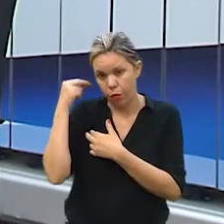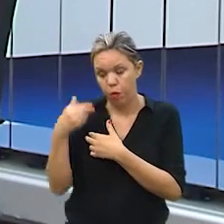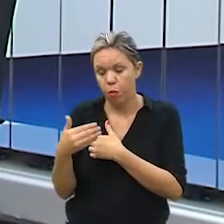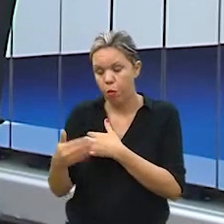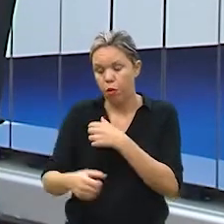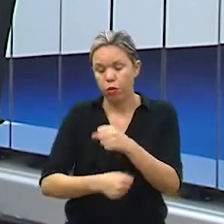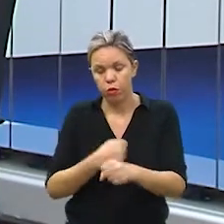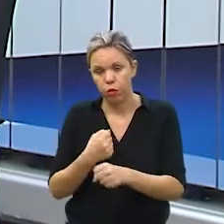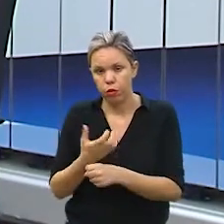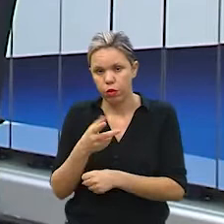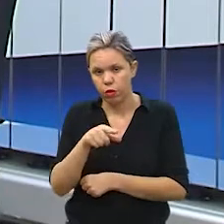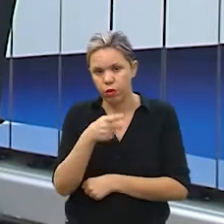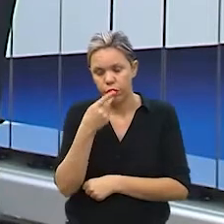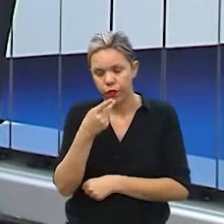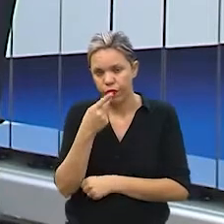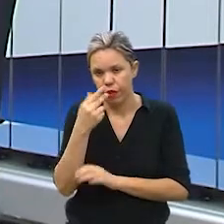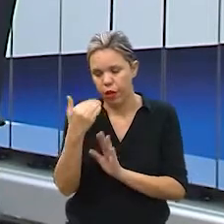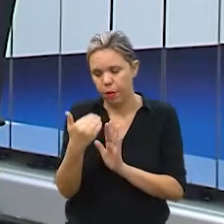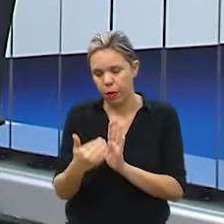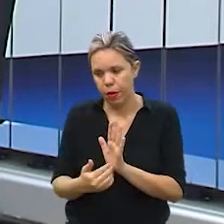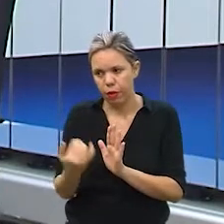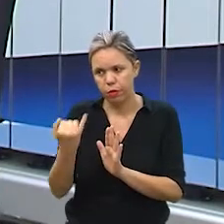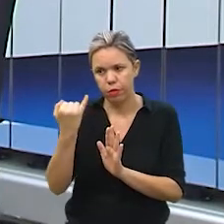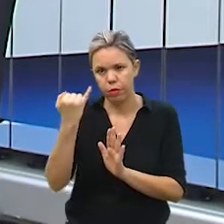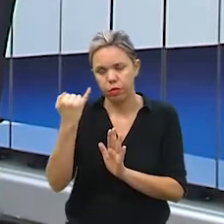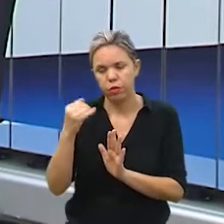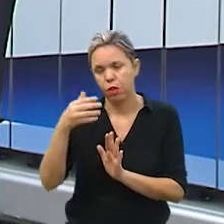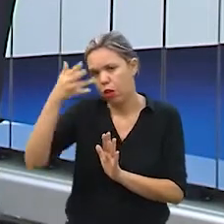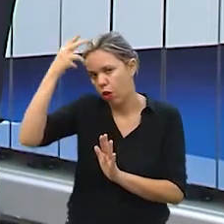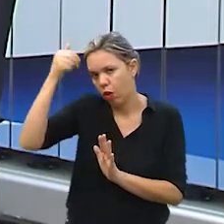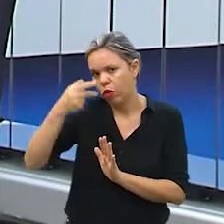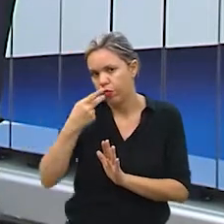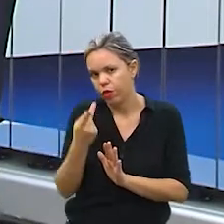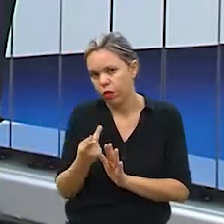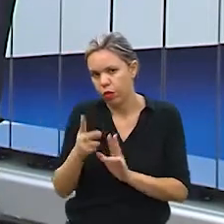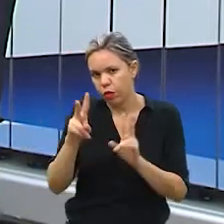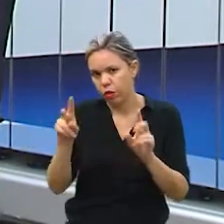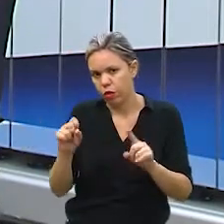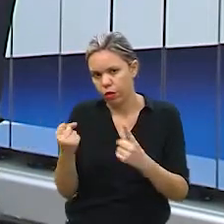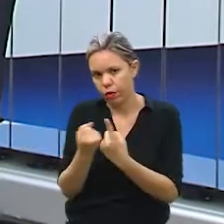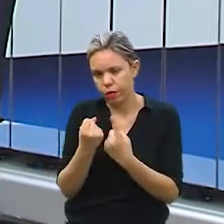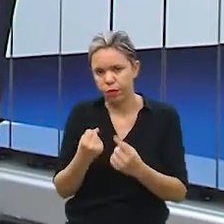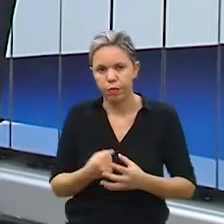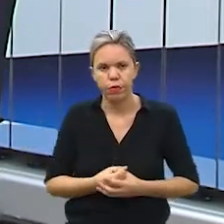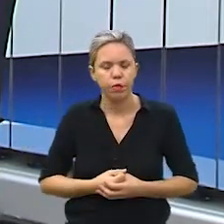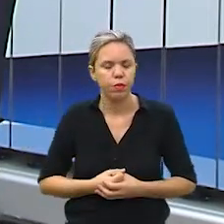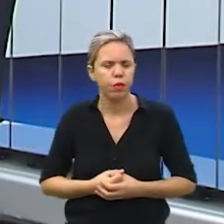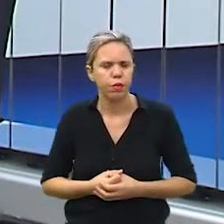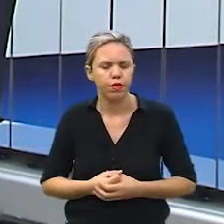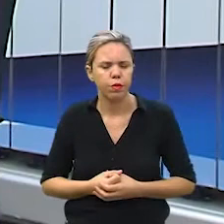E queria que você citasse algo importante que o Rodrigo falou sobre assistência